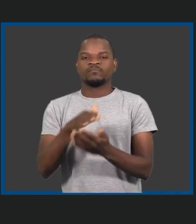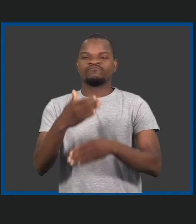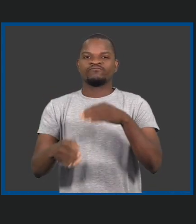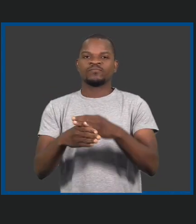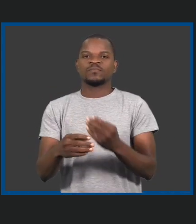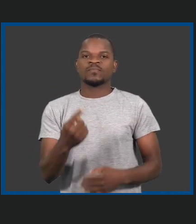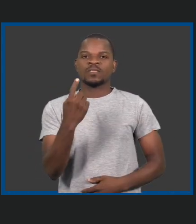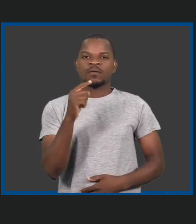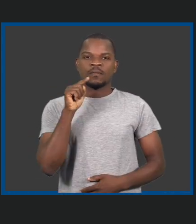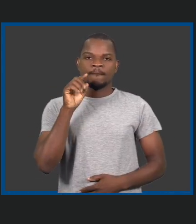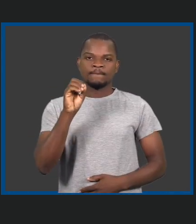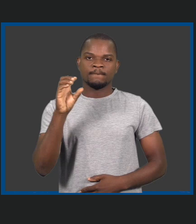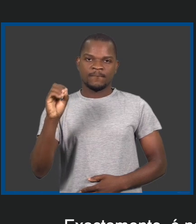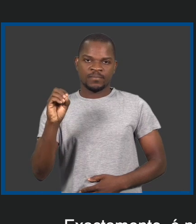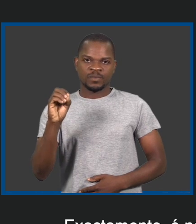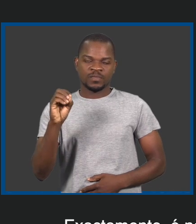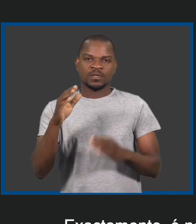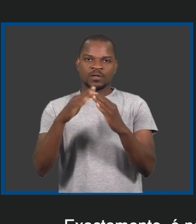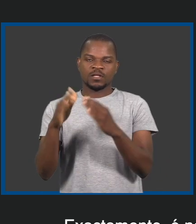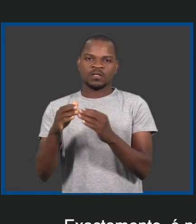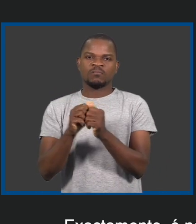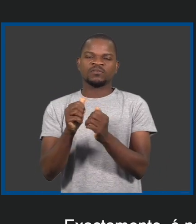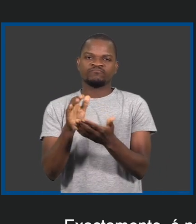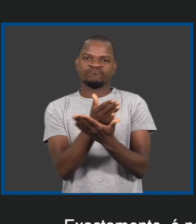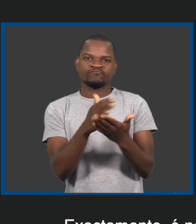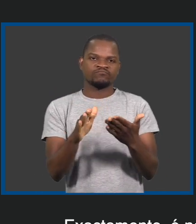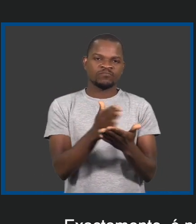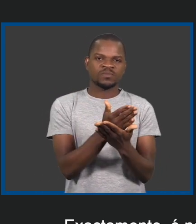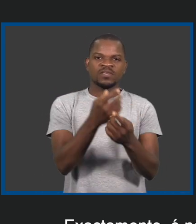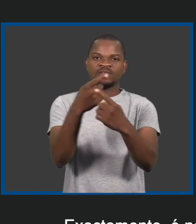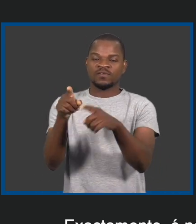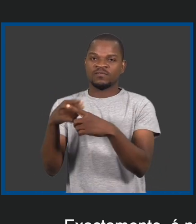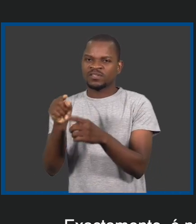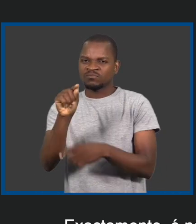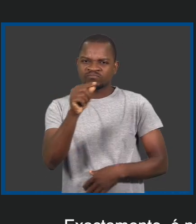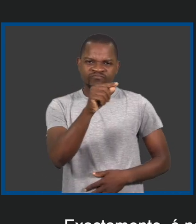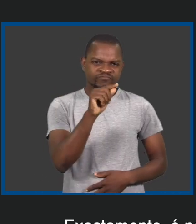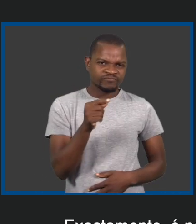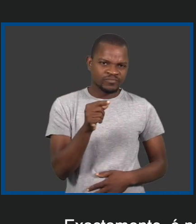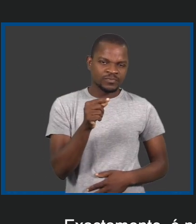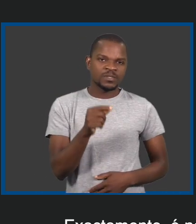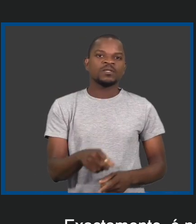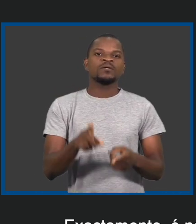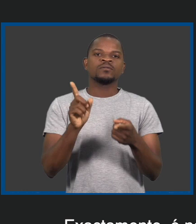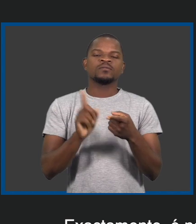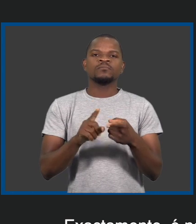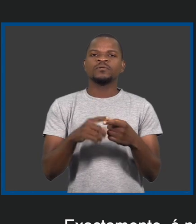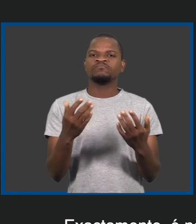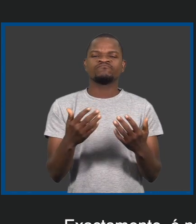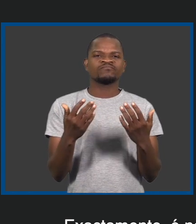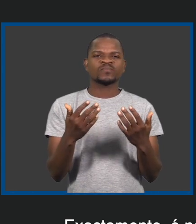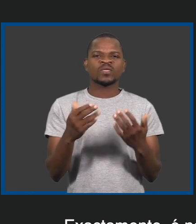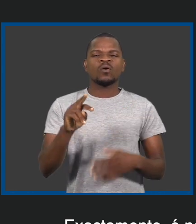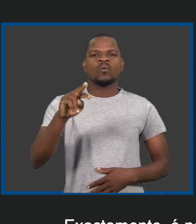Comentamos as fotos, era o centro da acomodação. Exatamente, esse é o centro da acomodação de Cura. Cura está a mais ou menos a